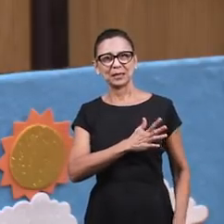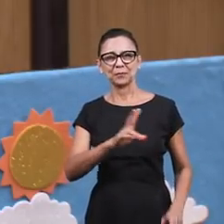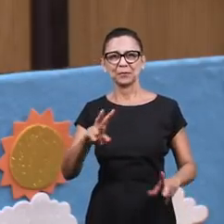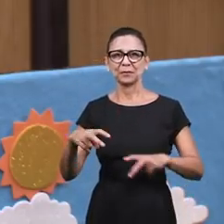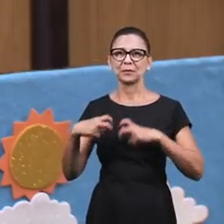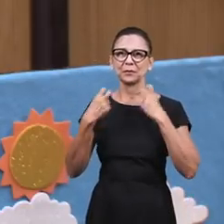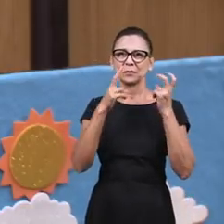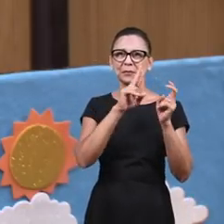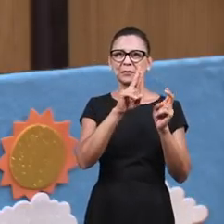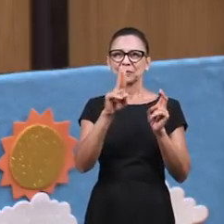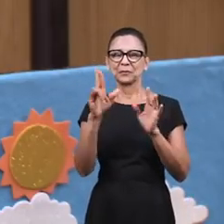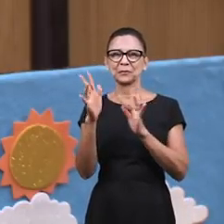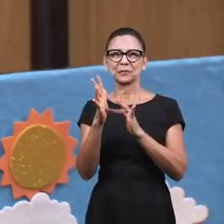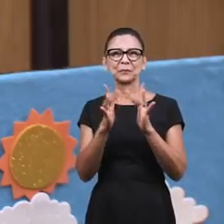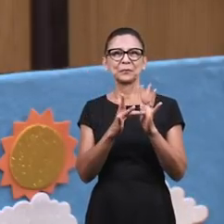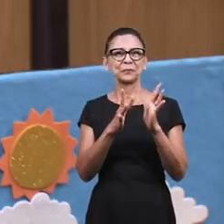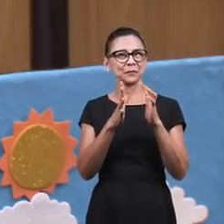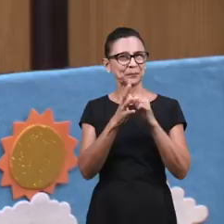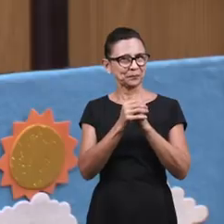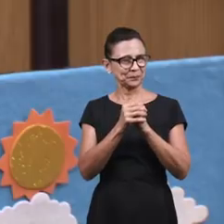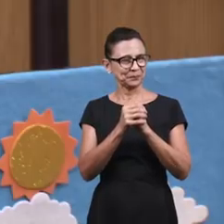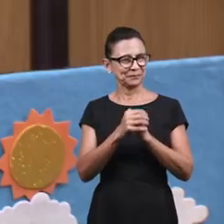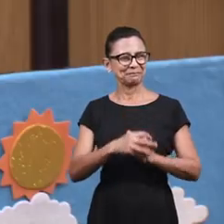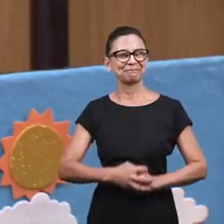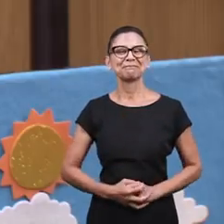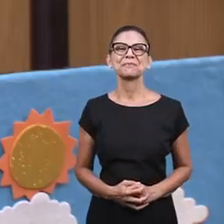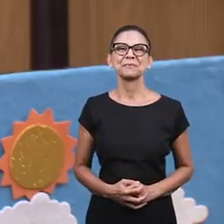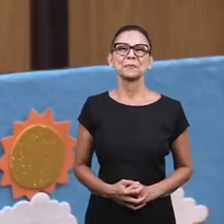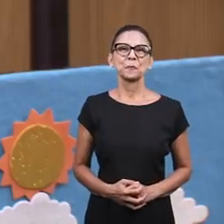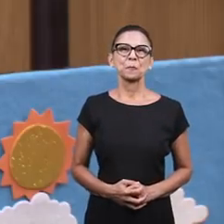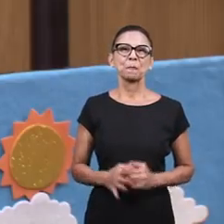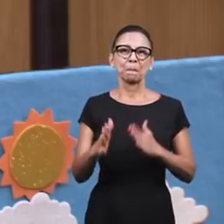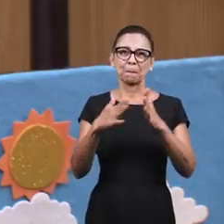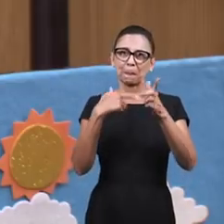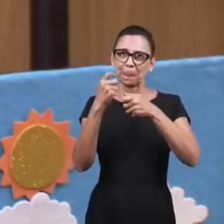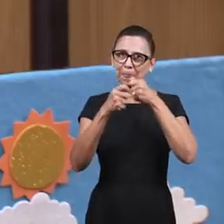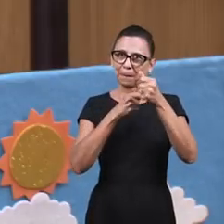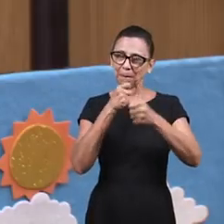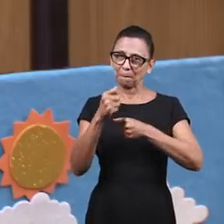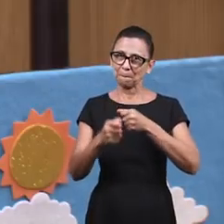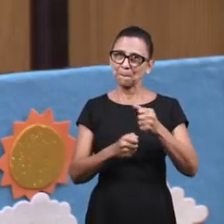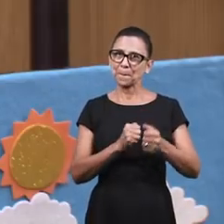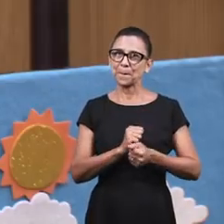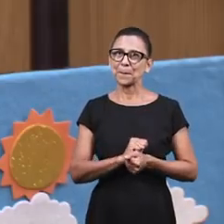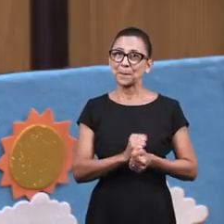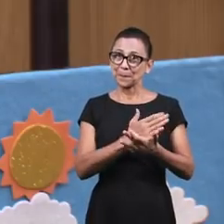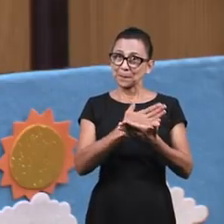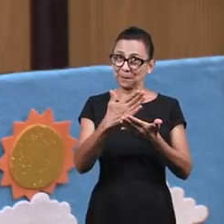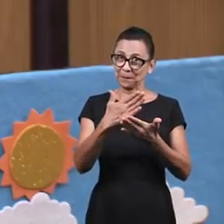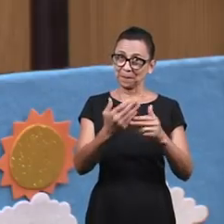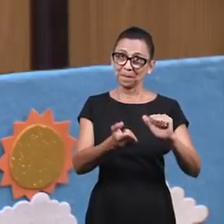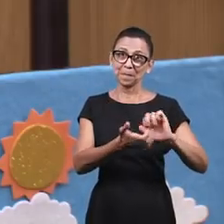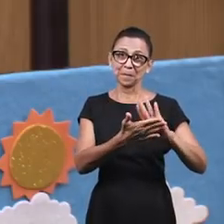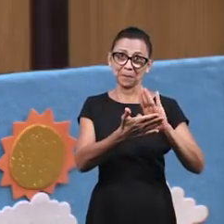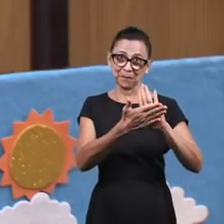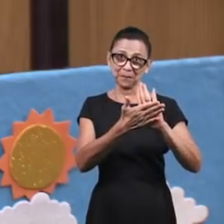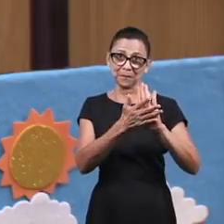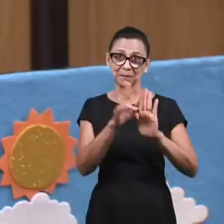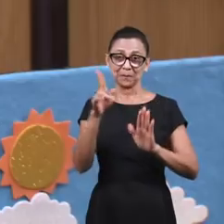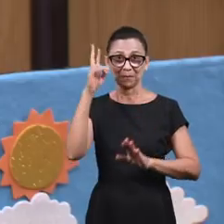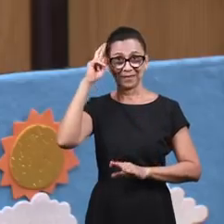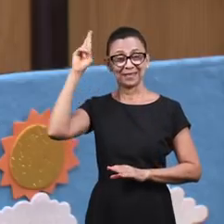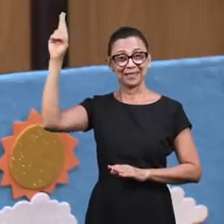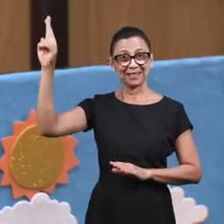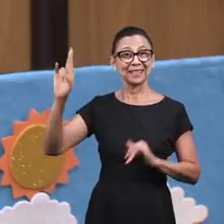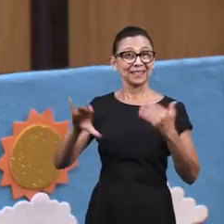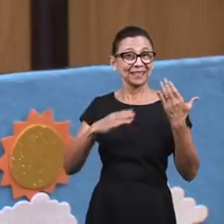corações nós clamamos em nome de Jesus amém aleluia vamos começar a louvar o nome do